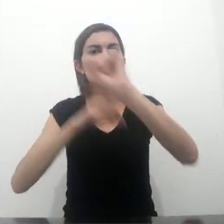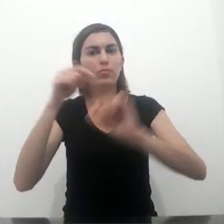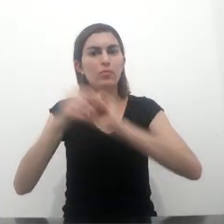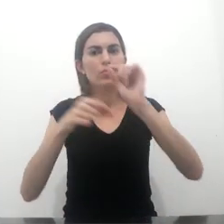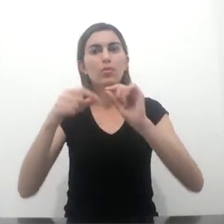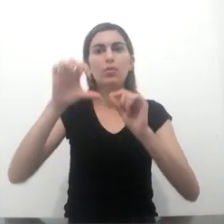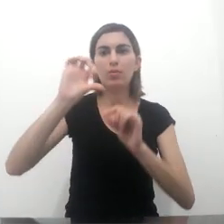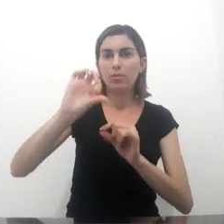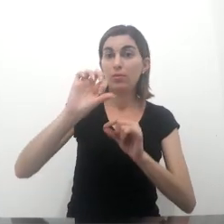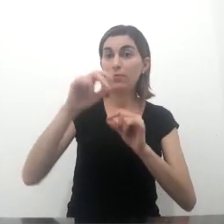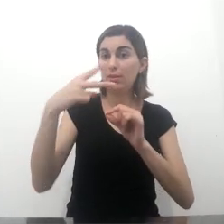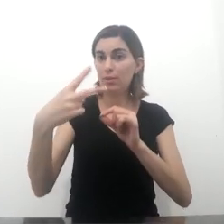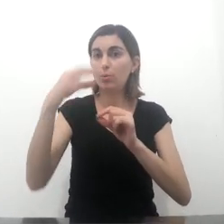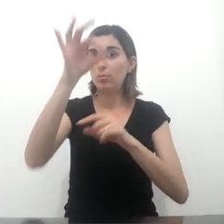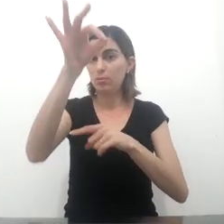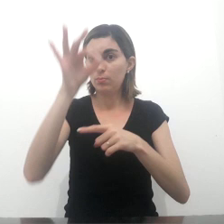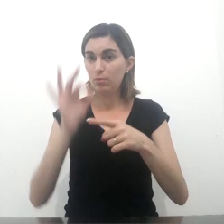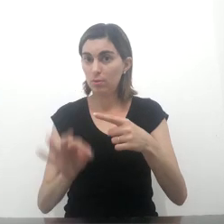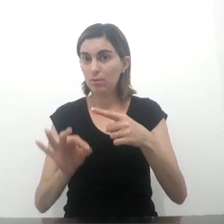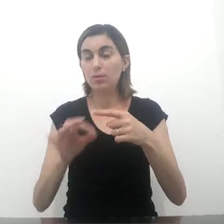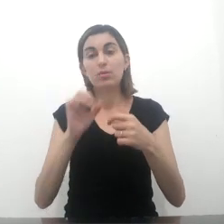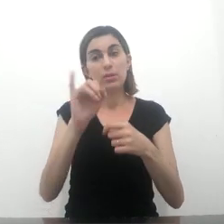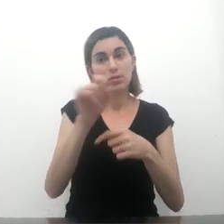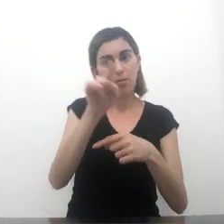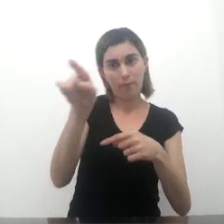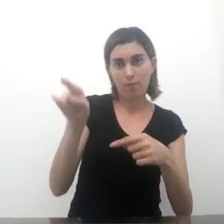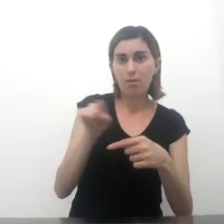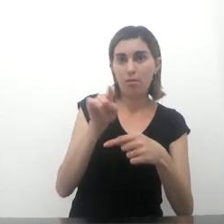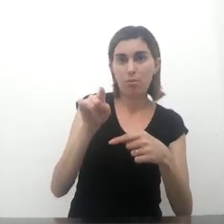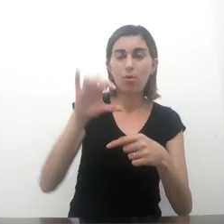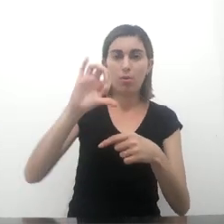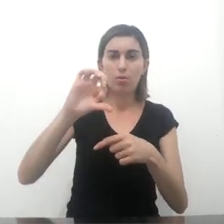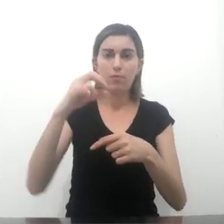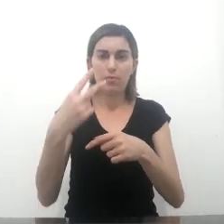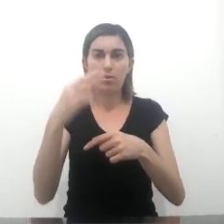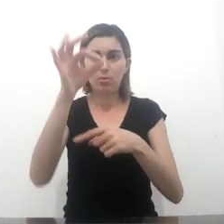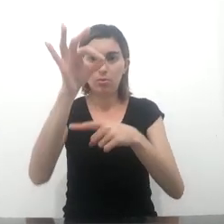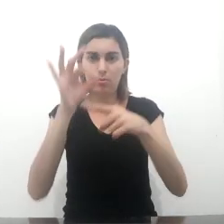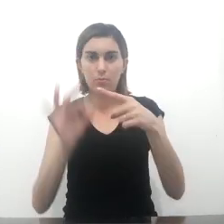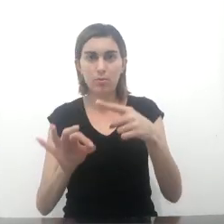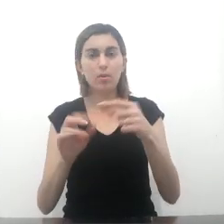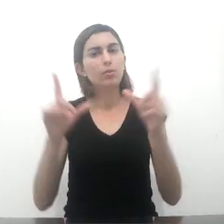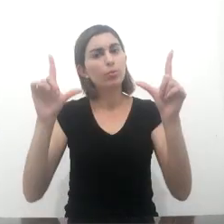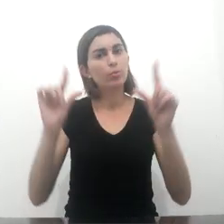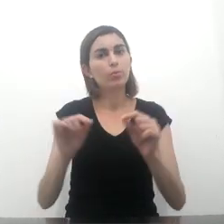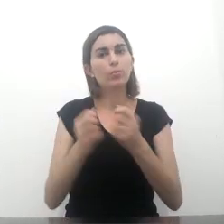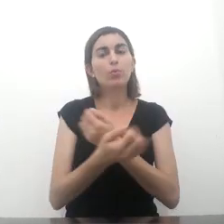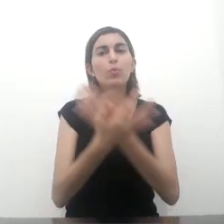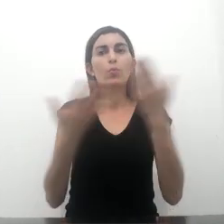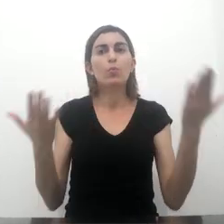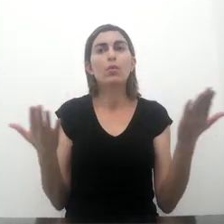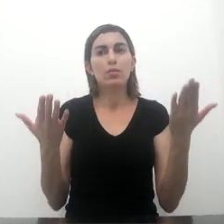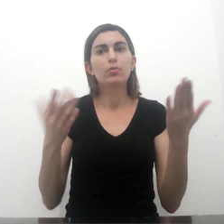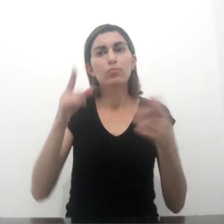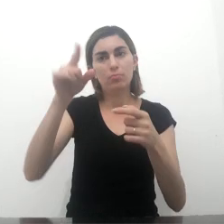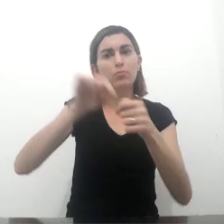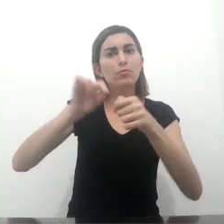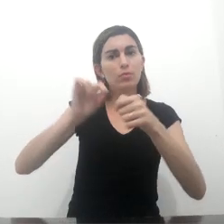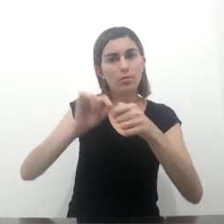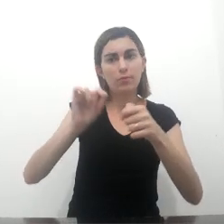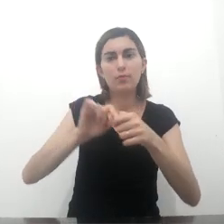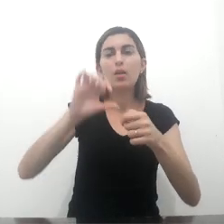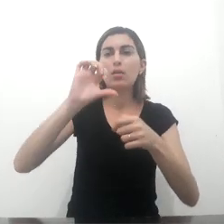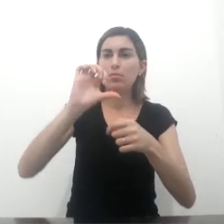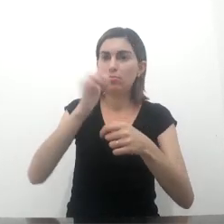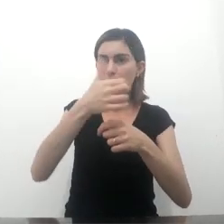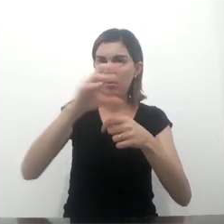o quê? Que é 92%. Então, se esse valor é 92%, reduziu quanto? Você